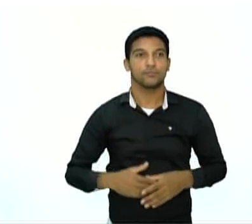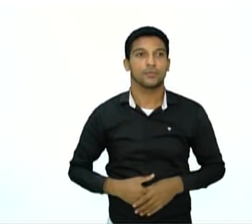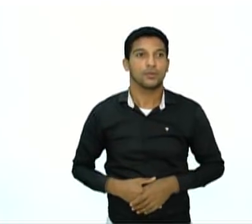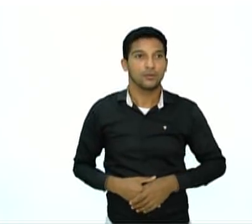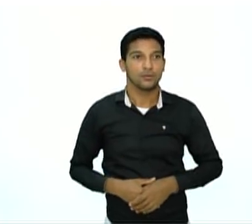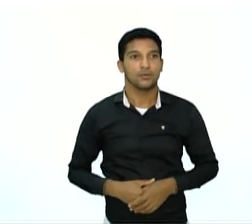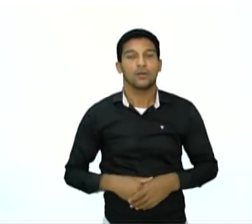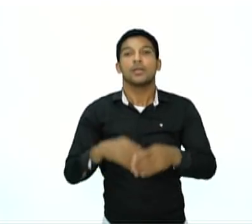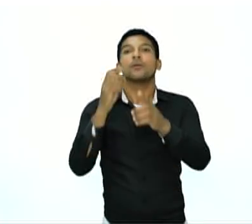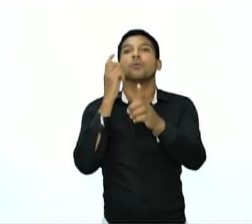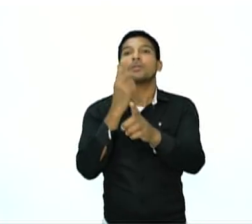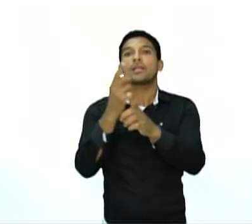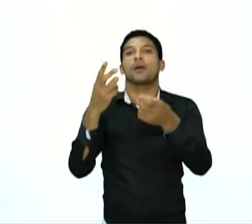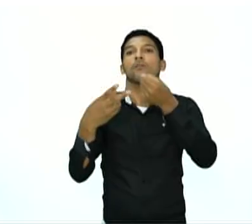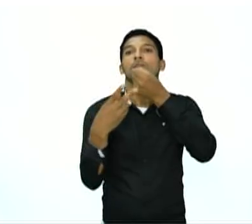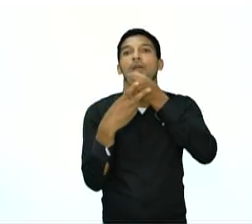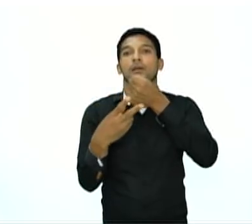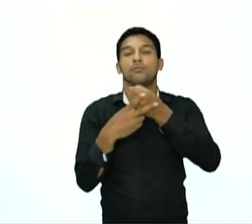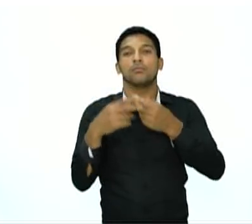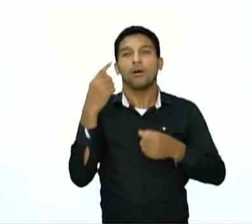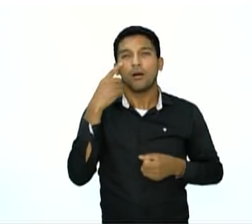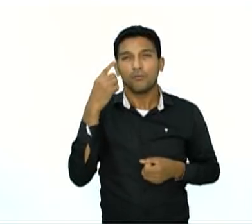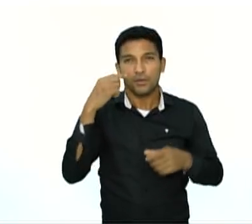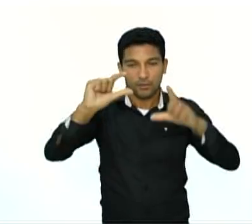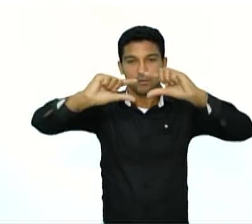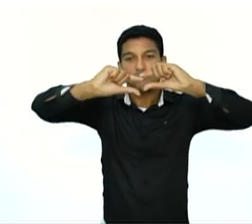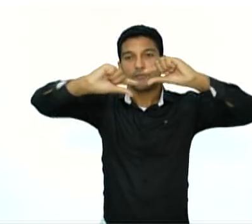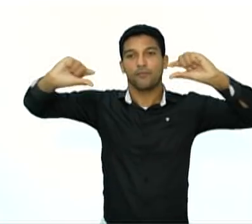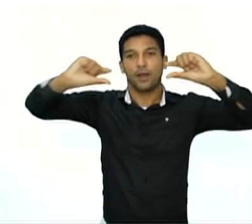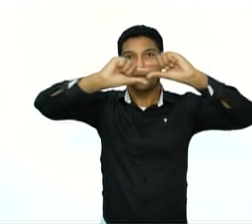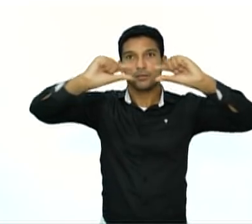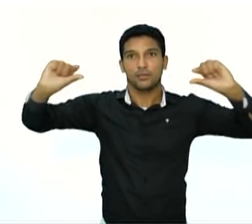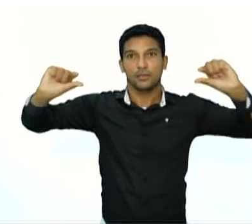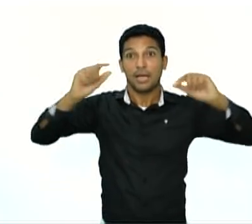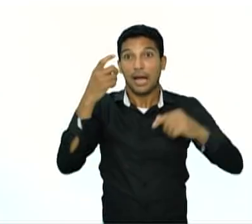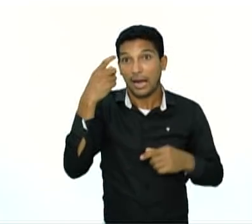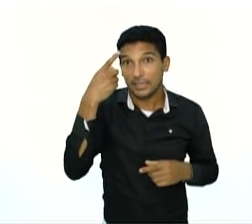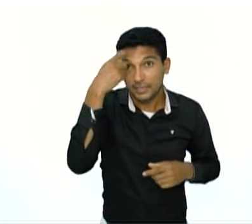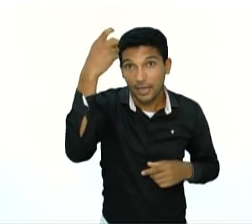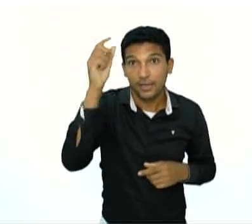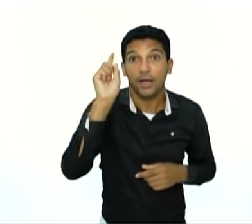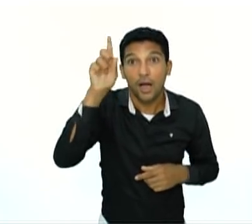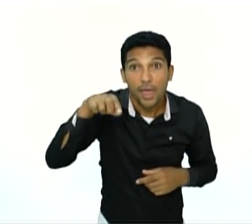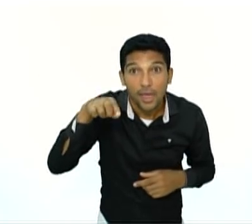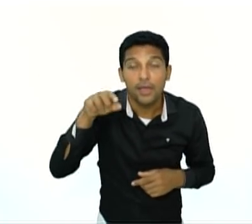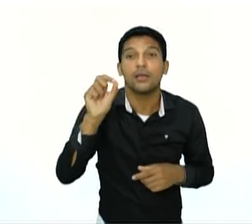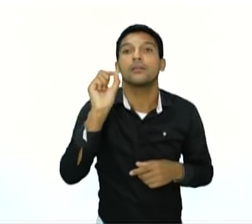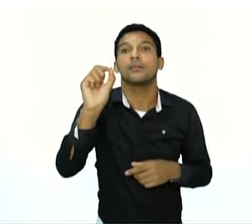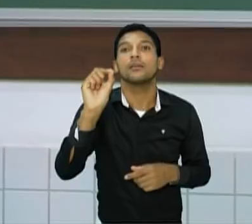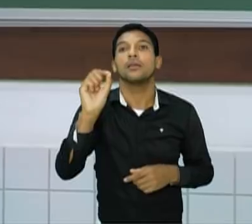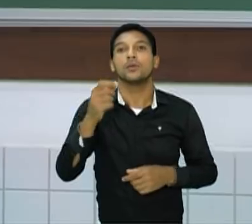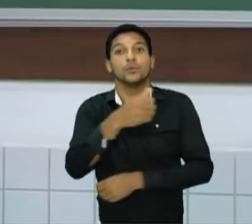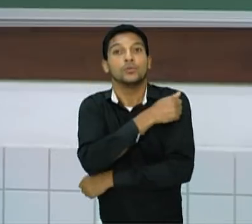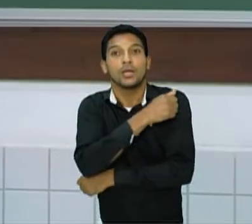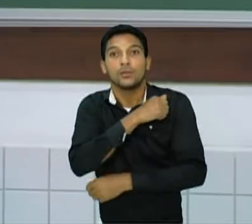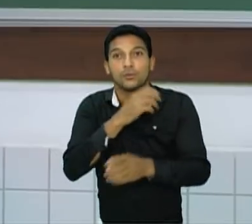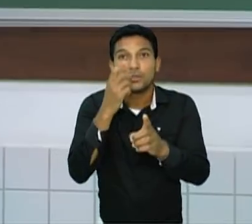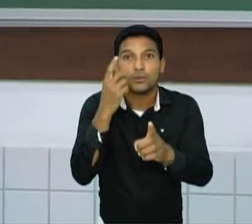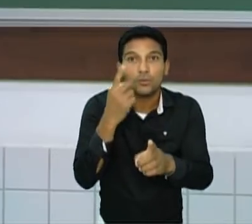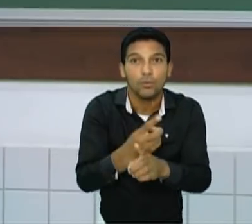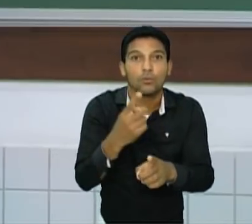ideia é que os alunos pesquisem as fontes e os dados das notícias. Quais palavras desse enunciado são